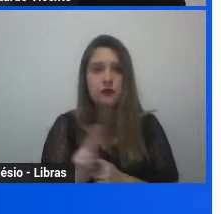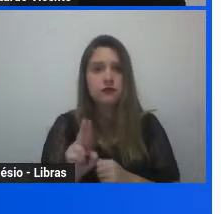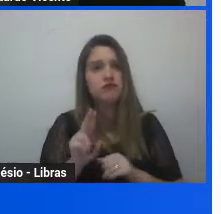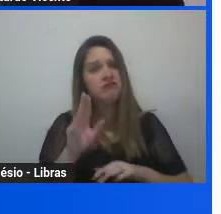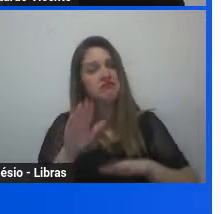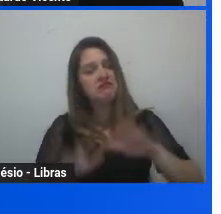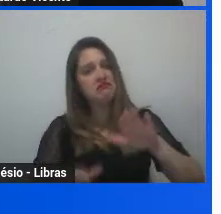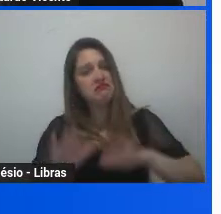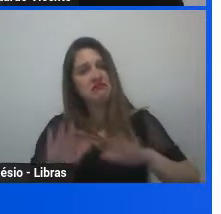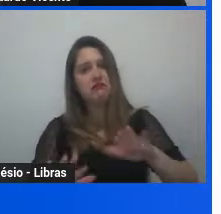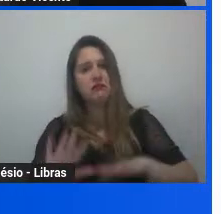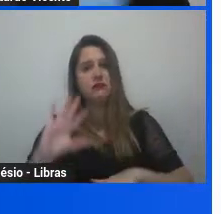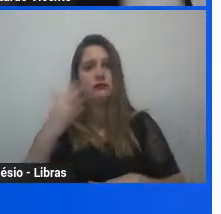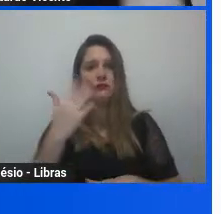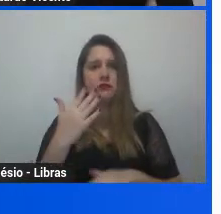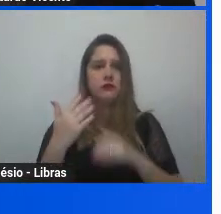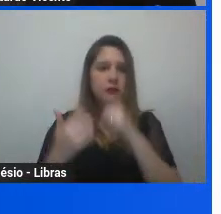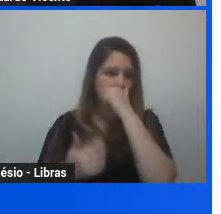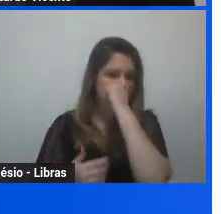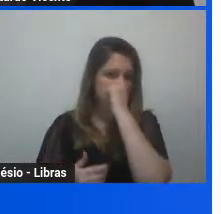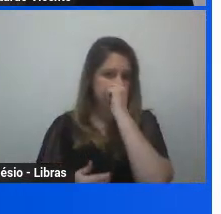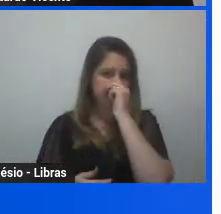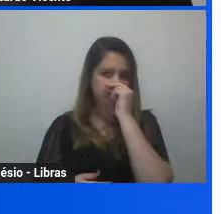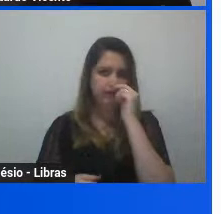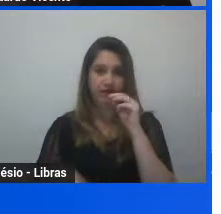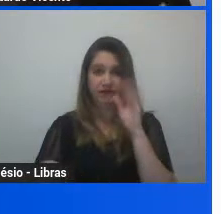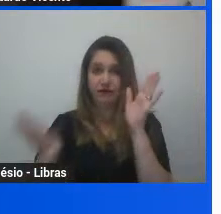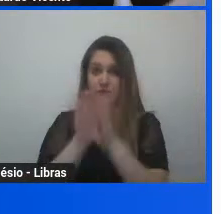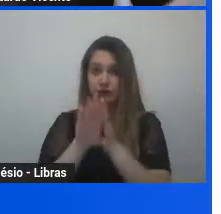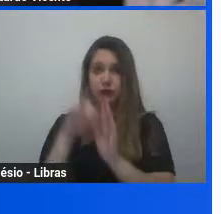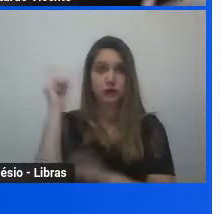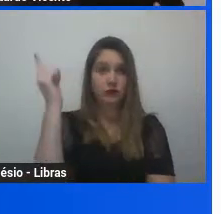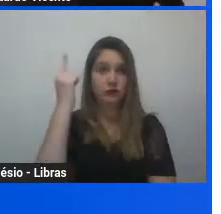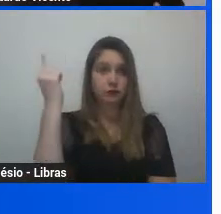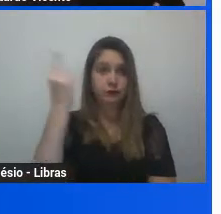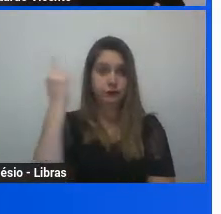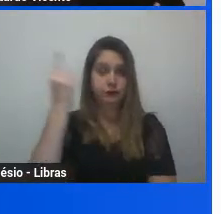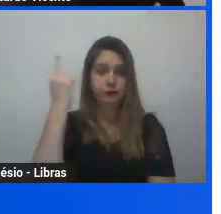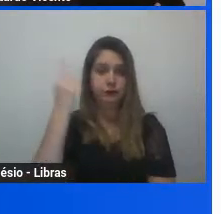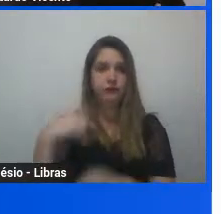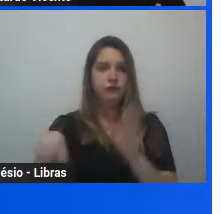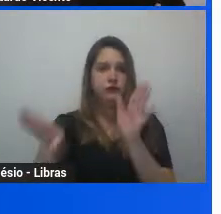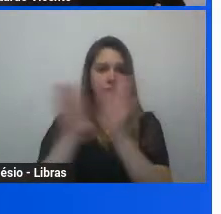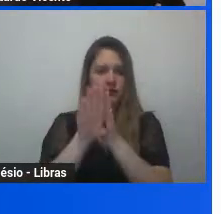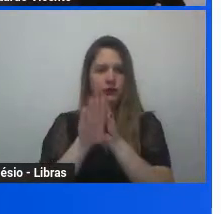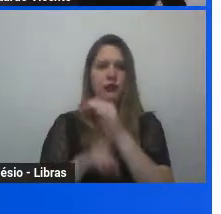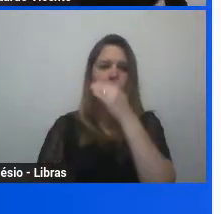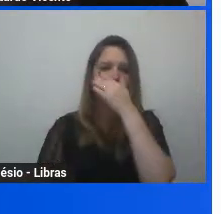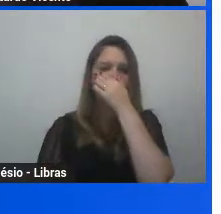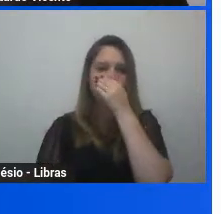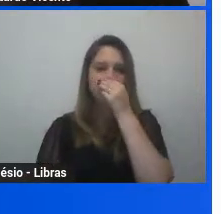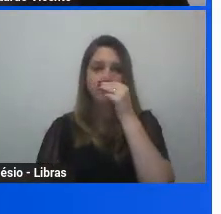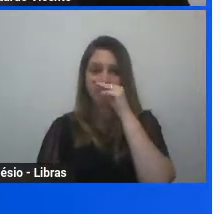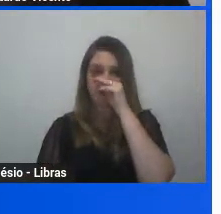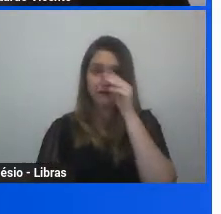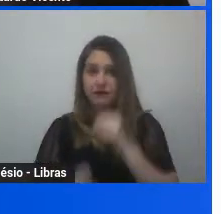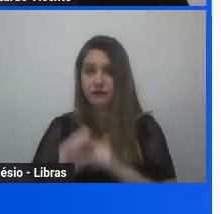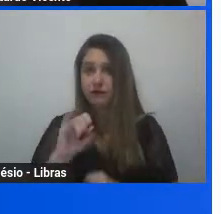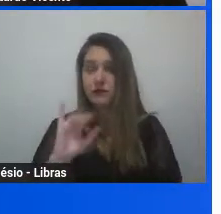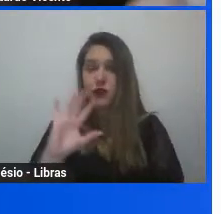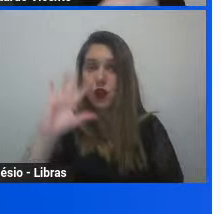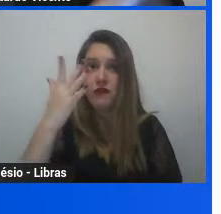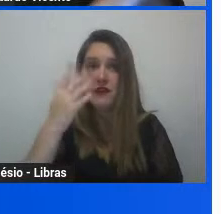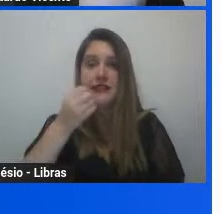tipo de fratura, aguardo o SAMU, né, vir fazer o seu atendimento. E se houver um sangramento